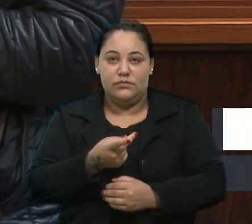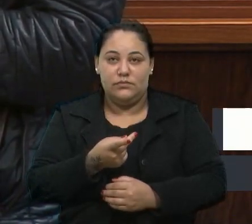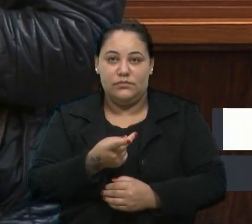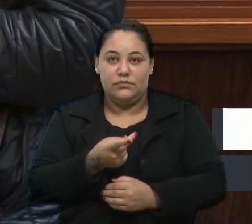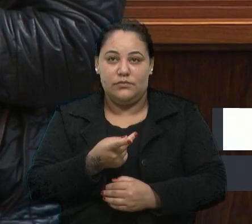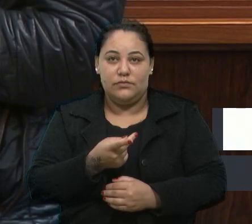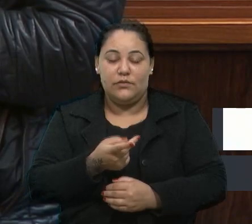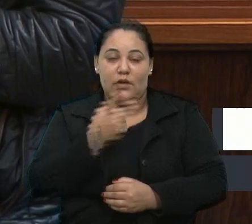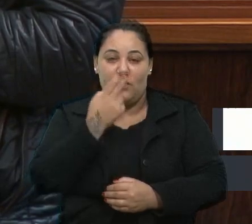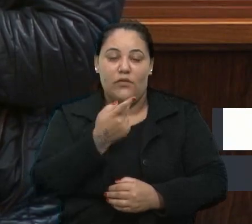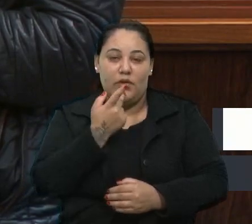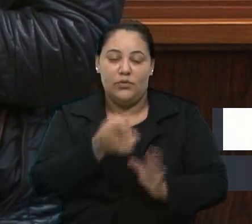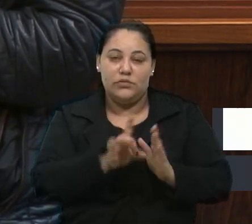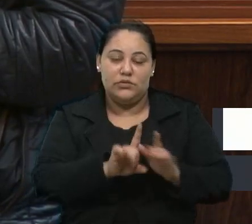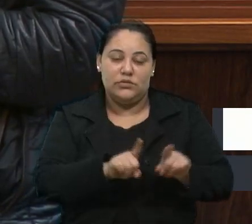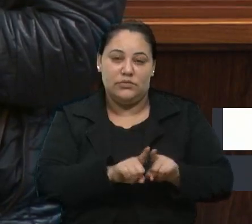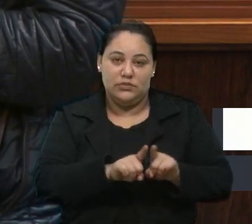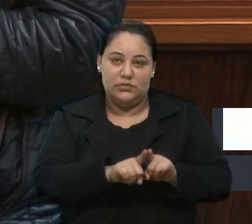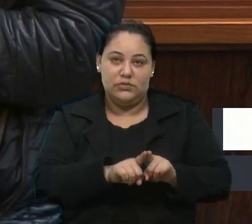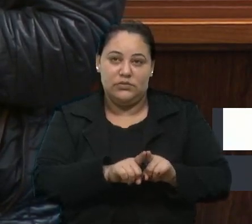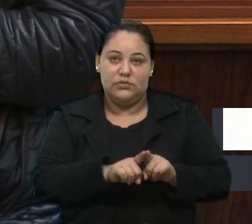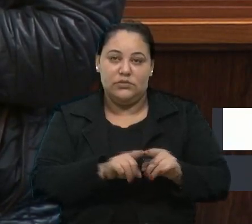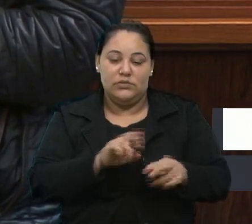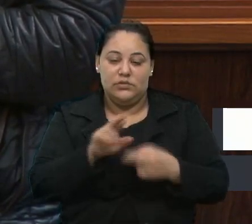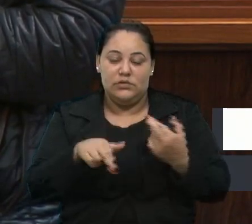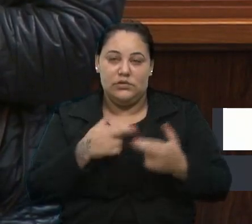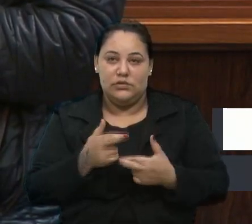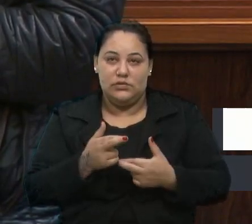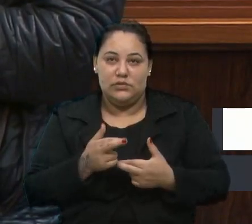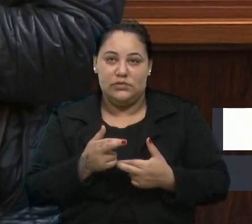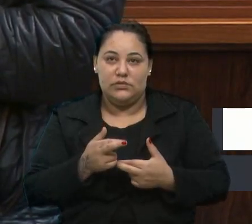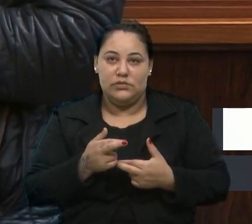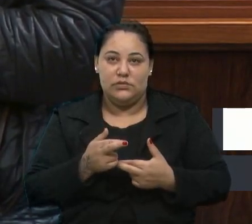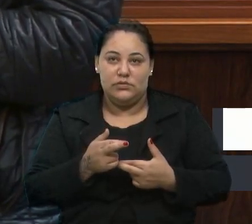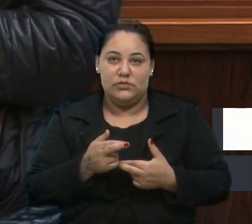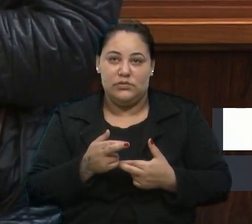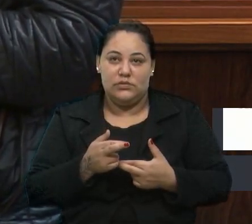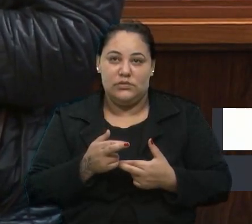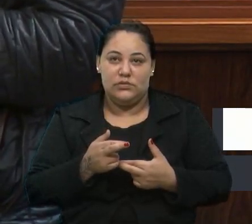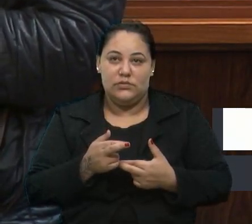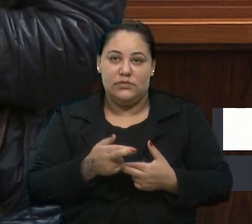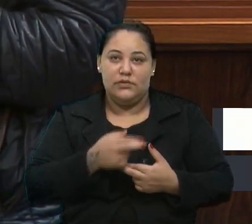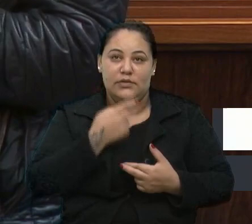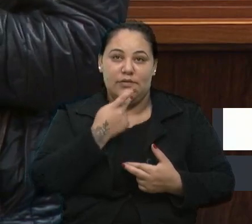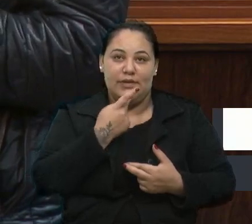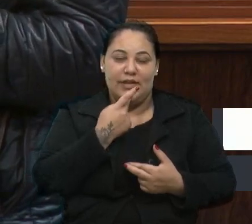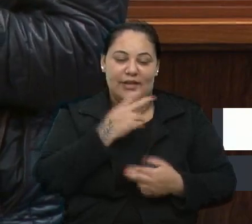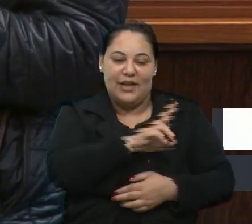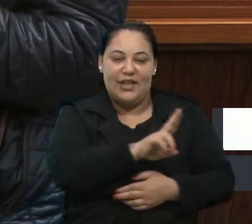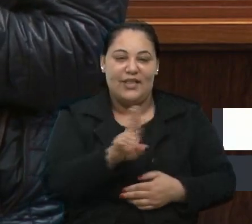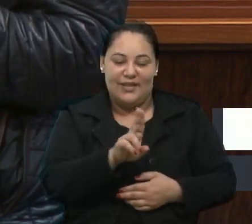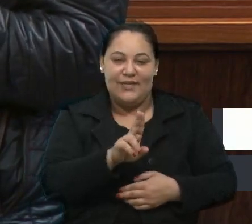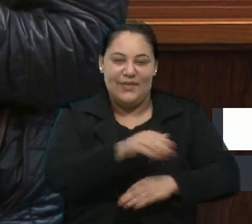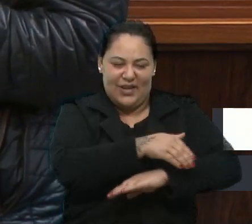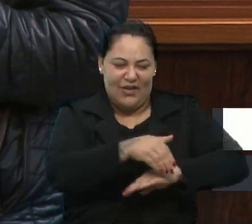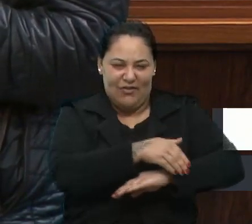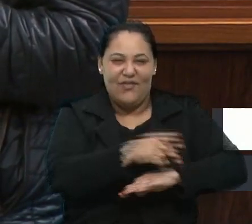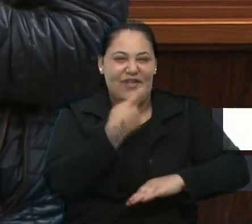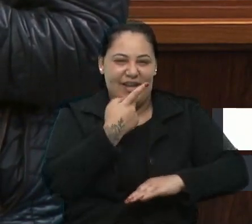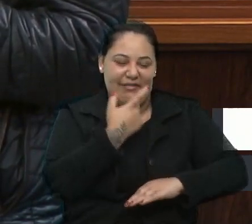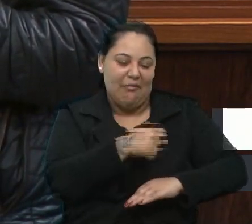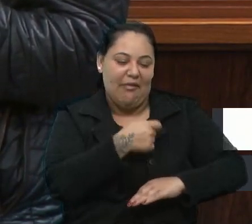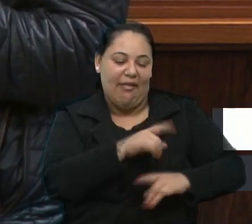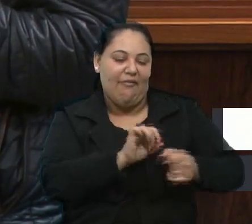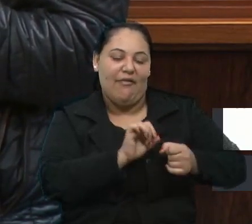dito antes, na questão na nomeação de ruas. Falam que é algo desnecessário que nós,